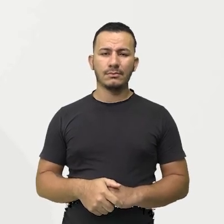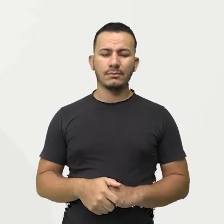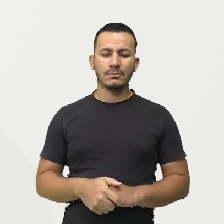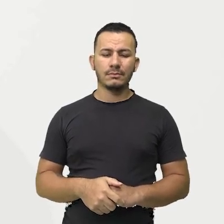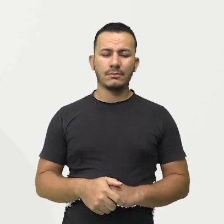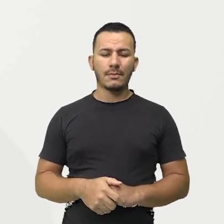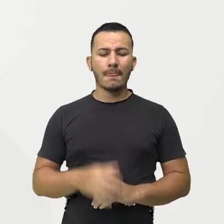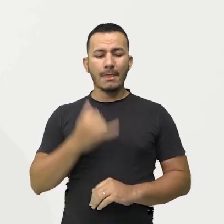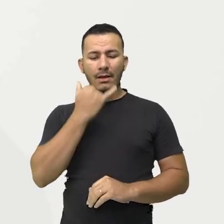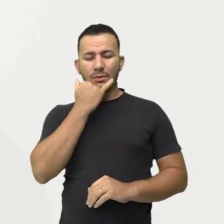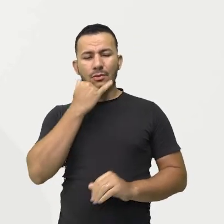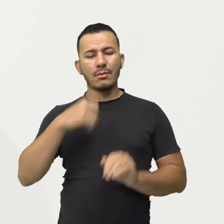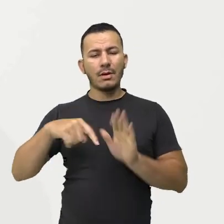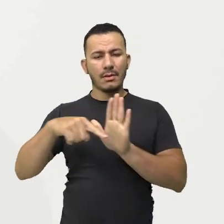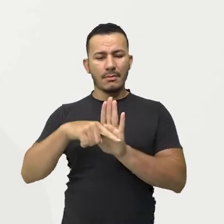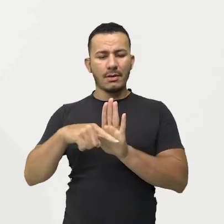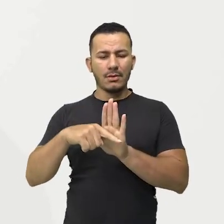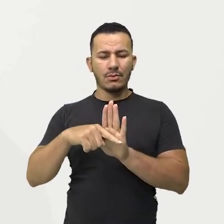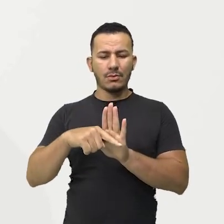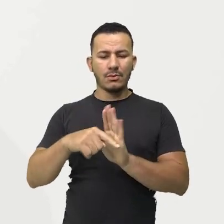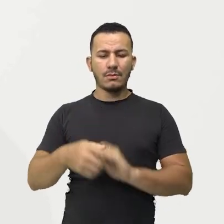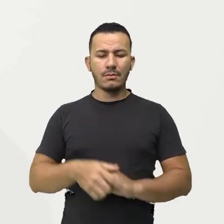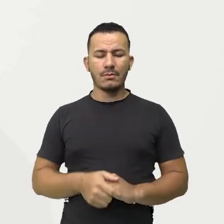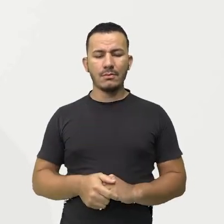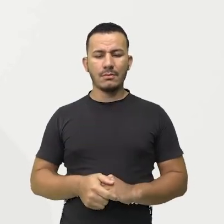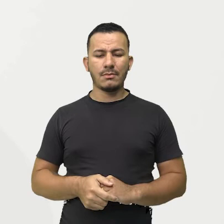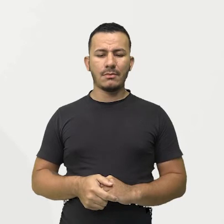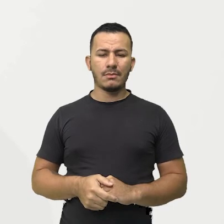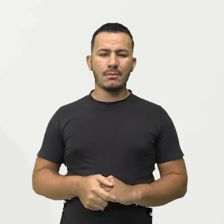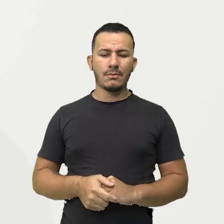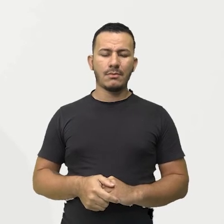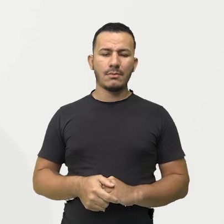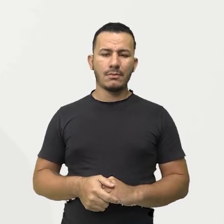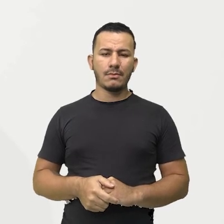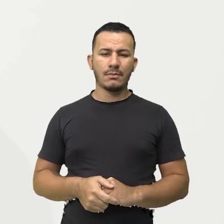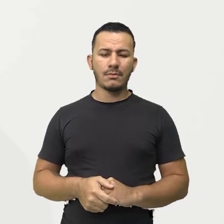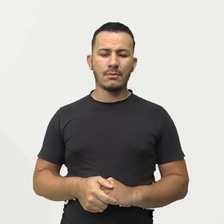Aqui é menos, tá, pessoal? Vamos pegar aqui a bolinha aqui pra gente pagar aqui.